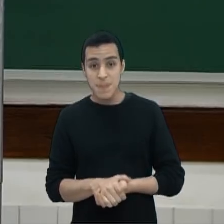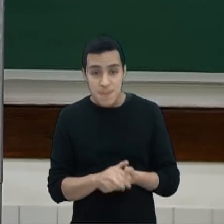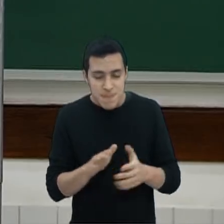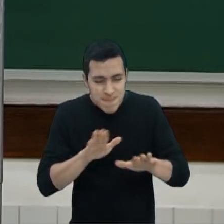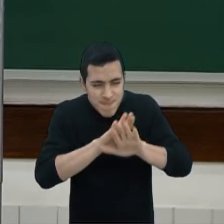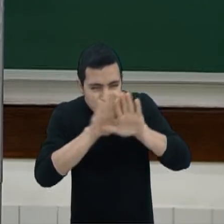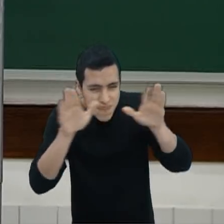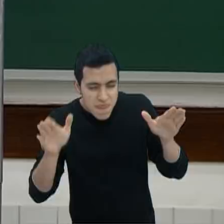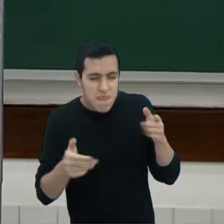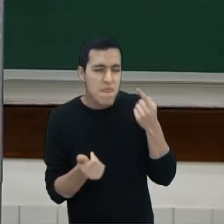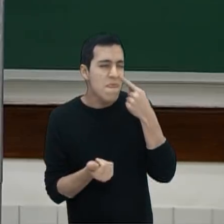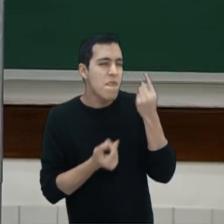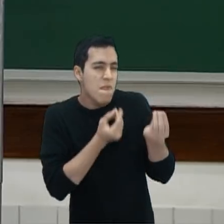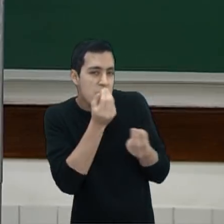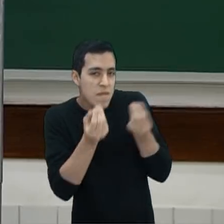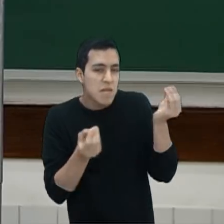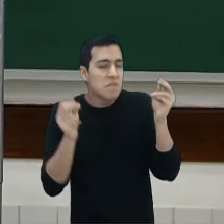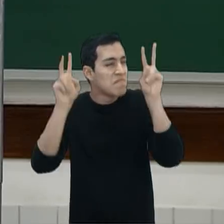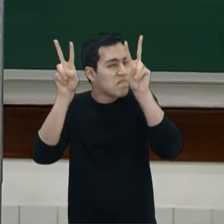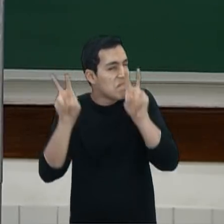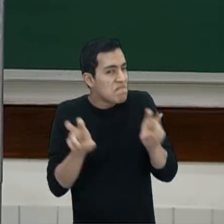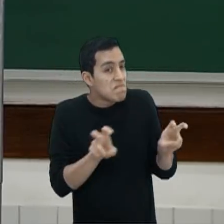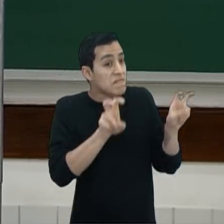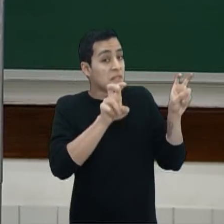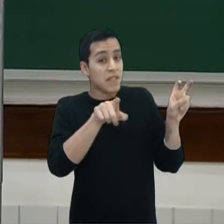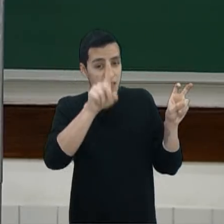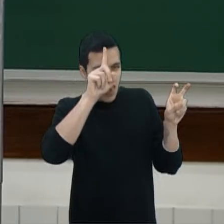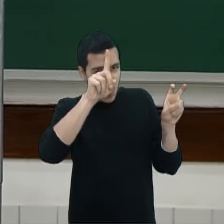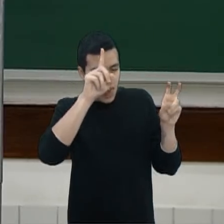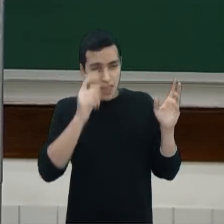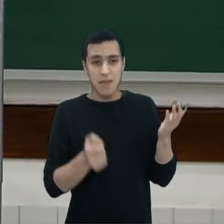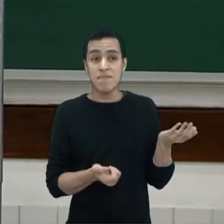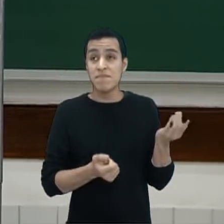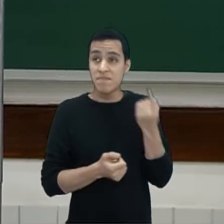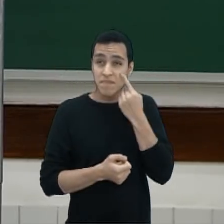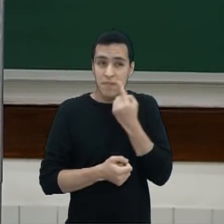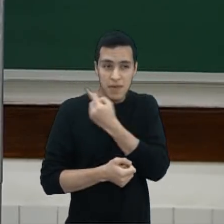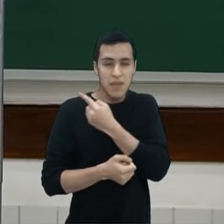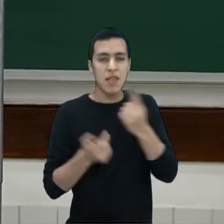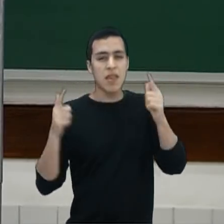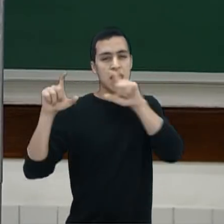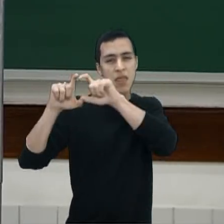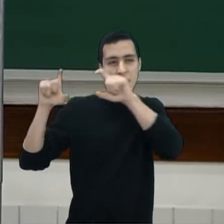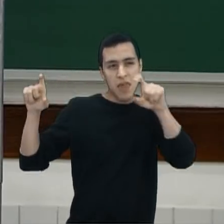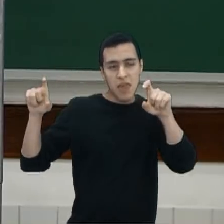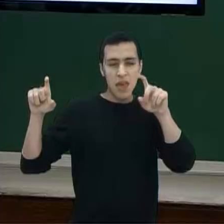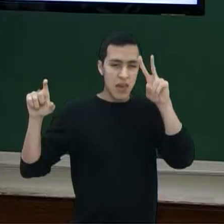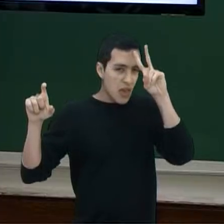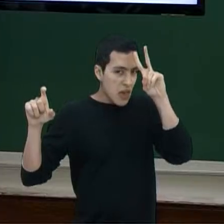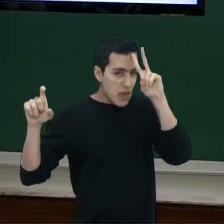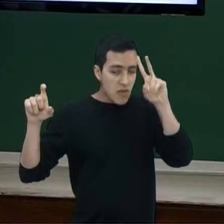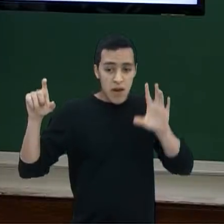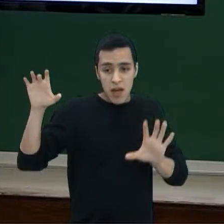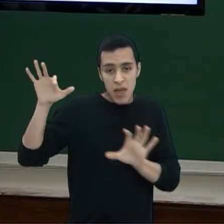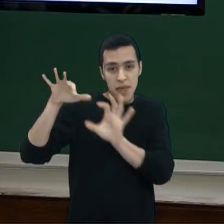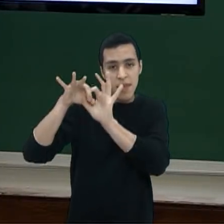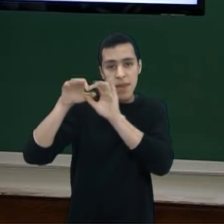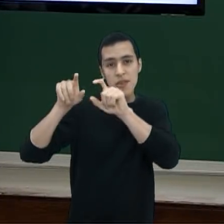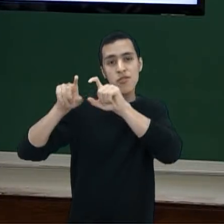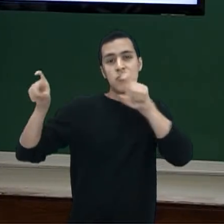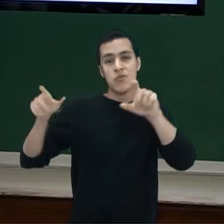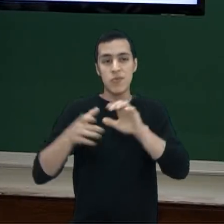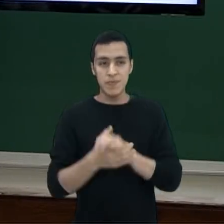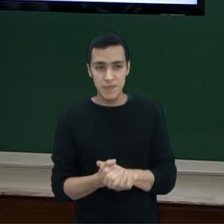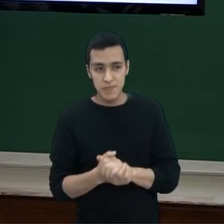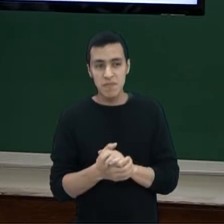Olá, galera, vamos ver então que título vocês inventaram? Né? Então tinha lacuna aqui, a história, e vocês foram convidados a criar um título. Então